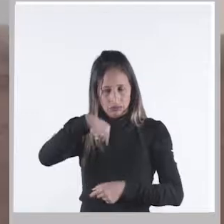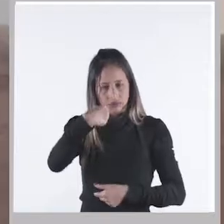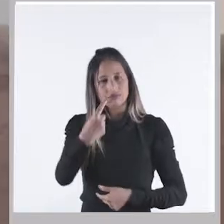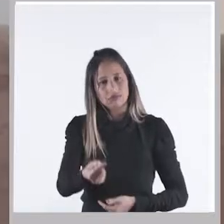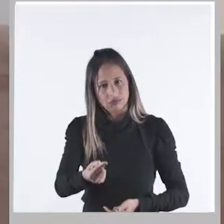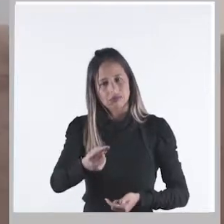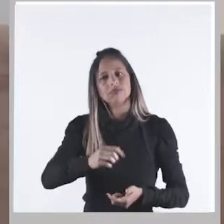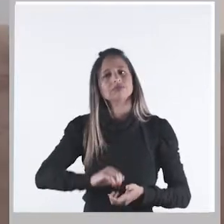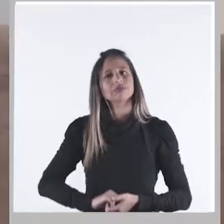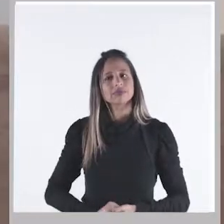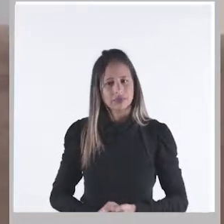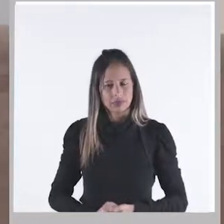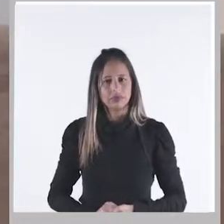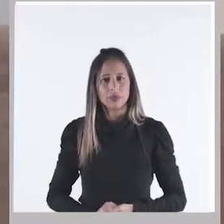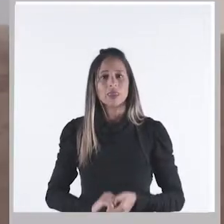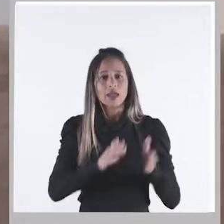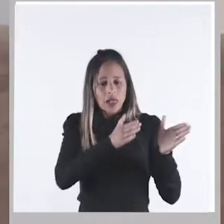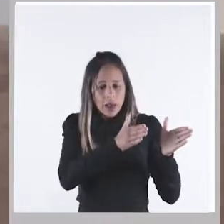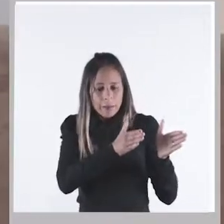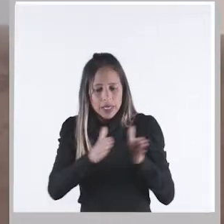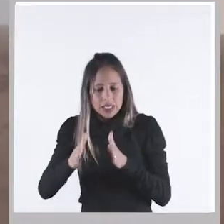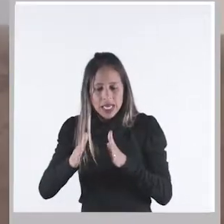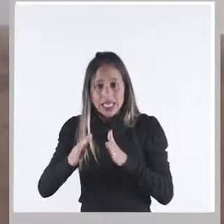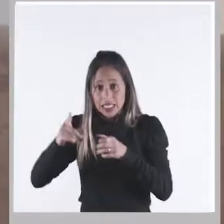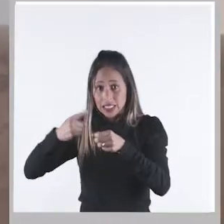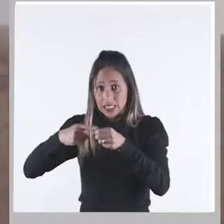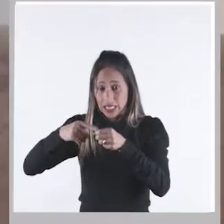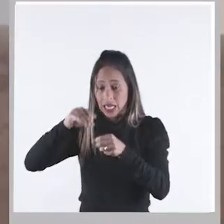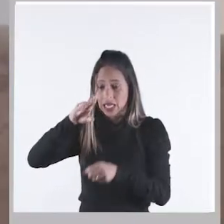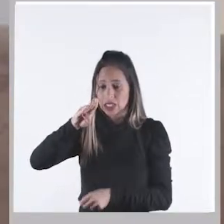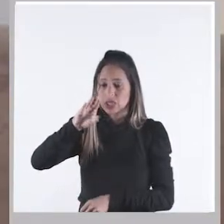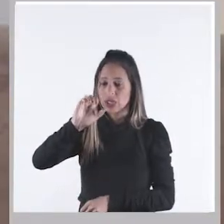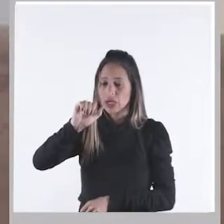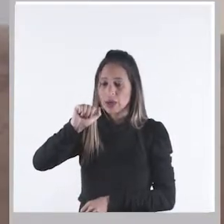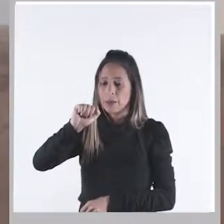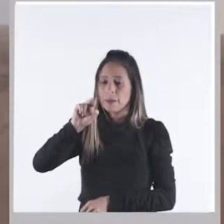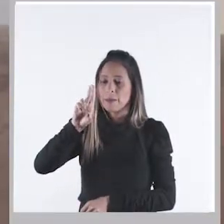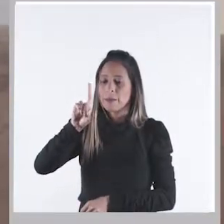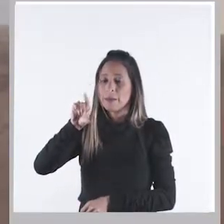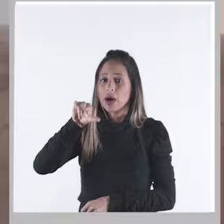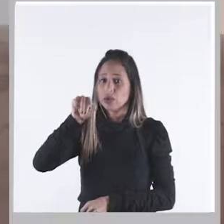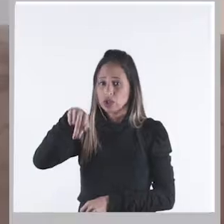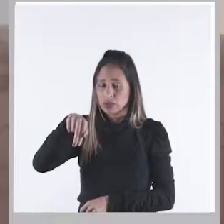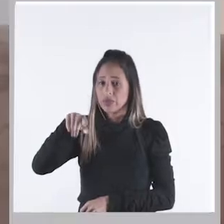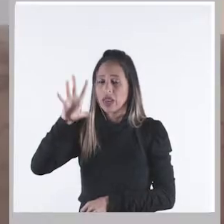Depois, desse tempo em Baldim, ela resolveu